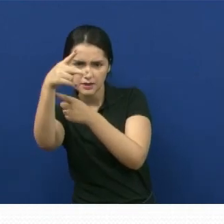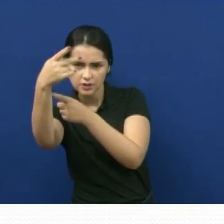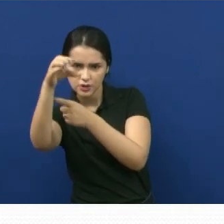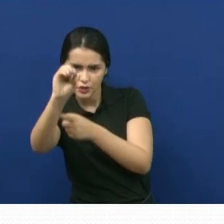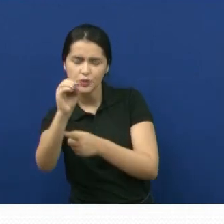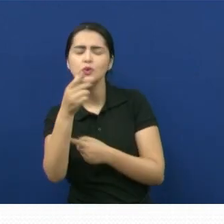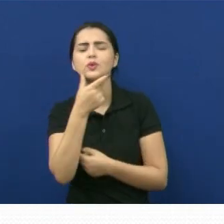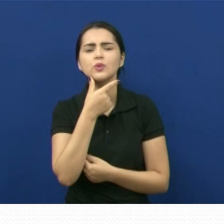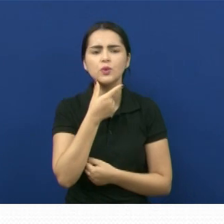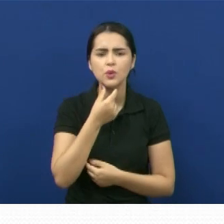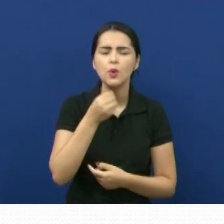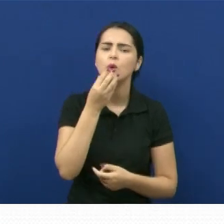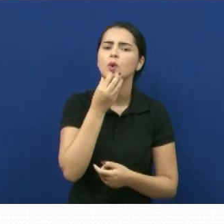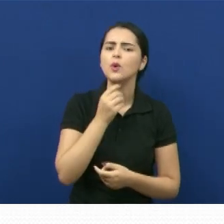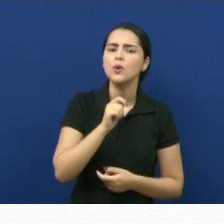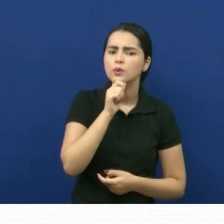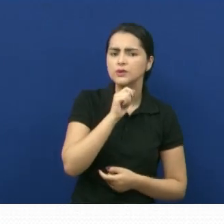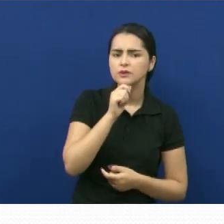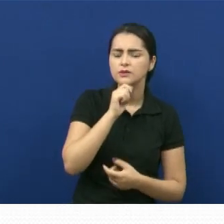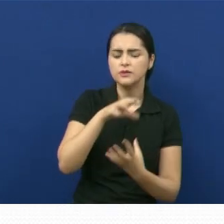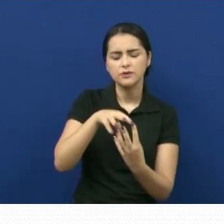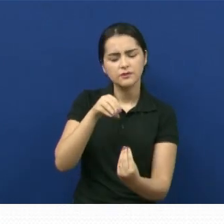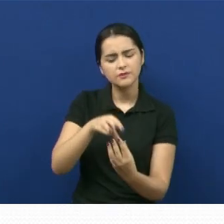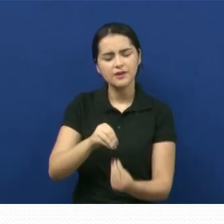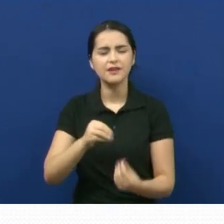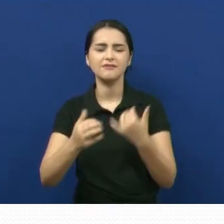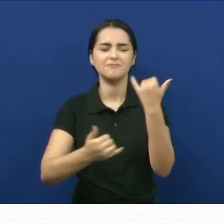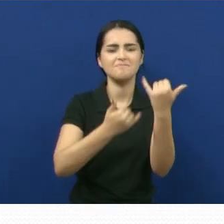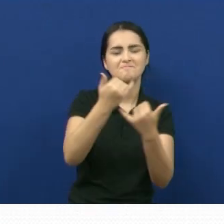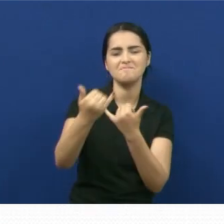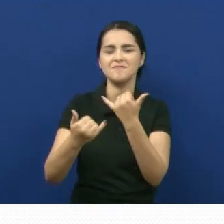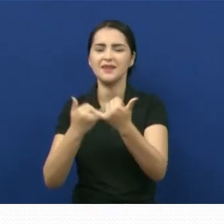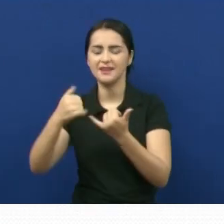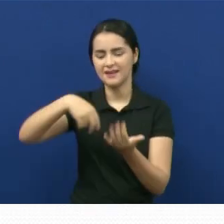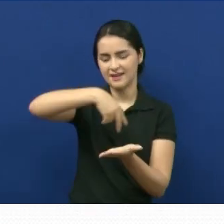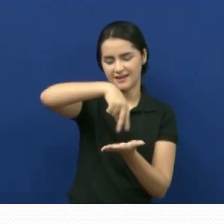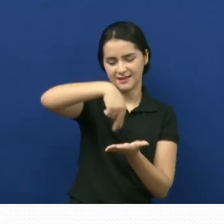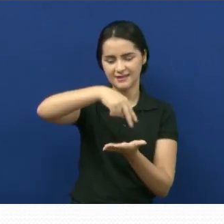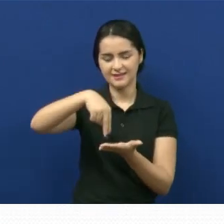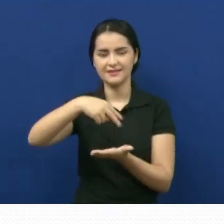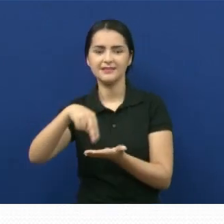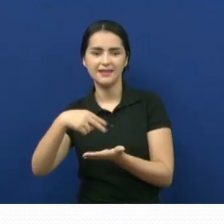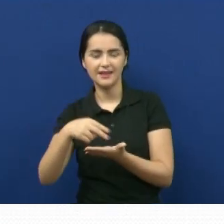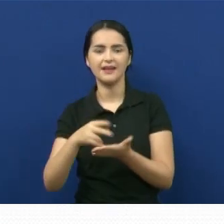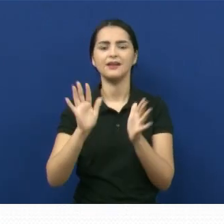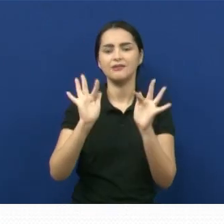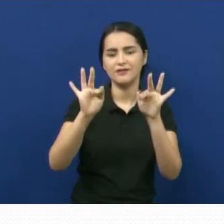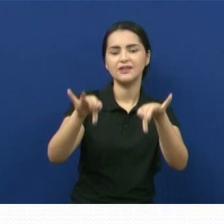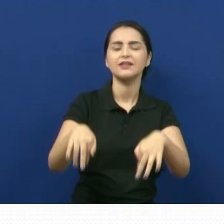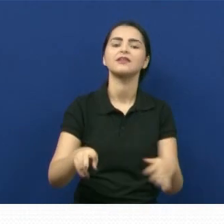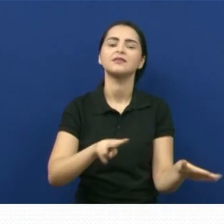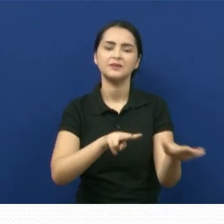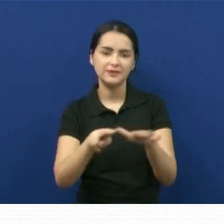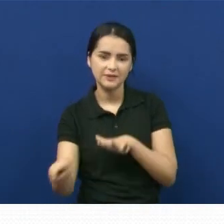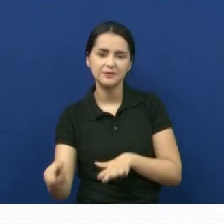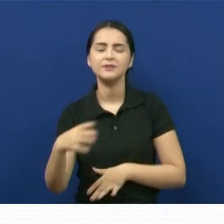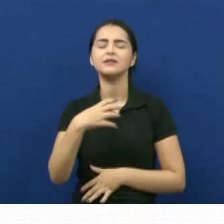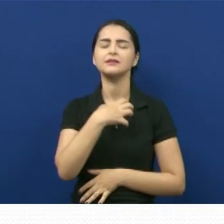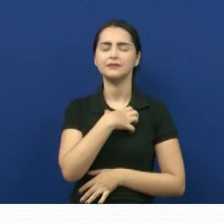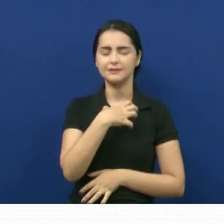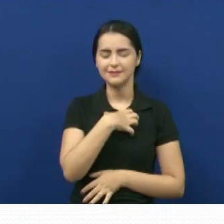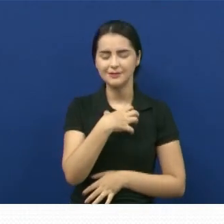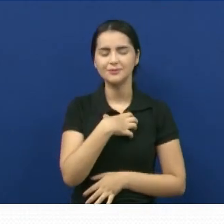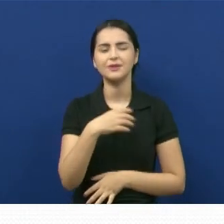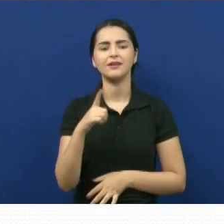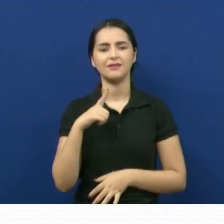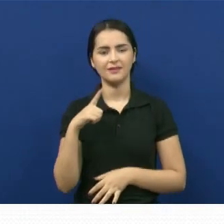nossa cidade vão se divertir, dançar uma musiquinha nos finais de semana, Então, é um sentimento que se